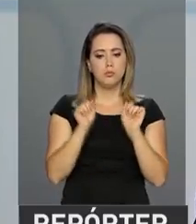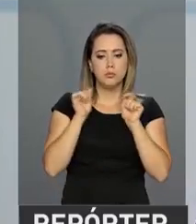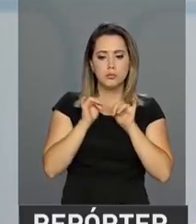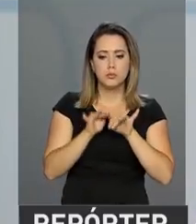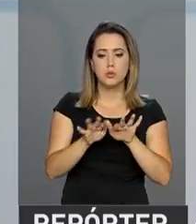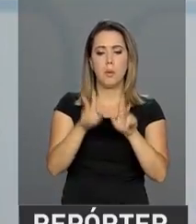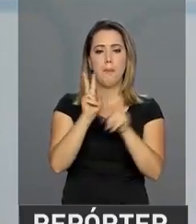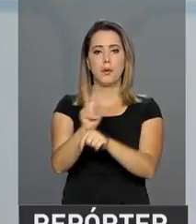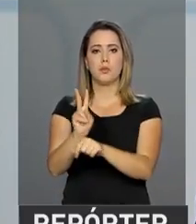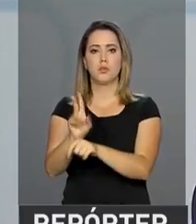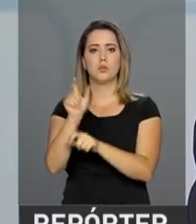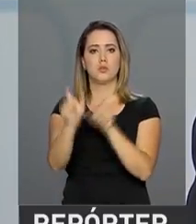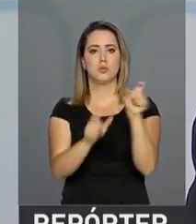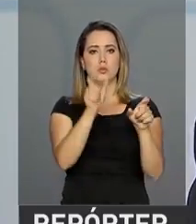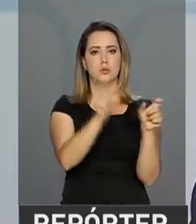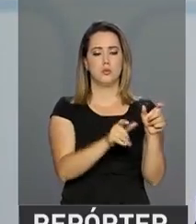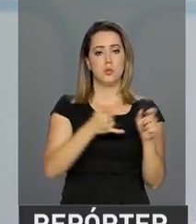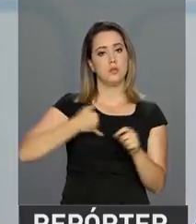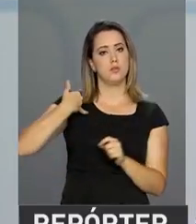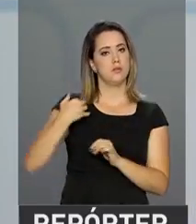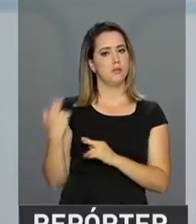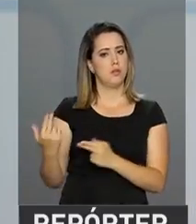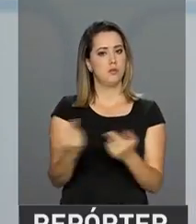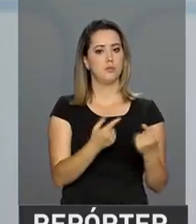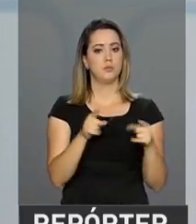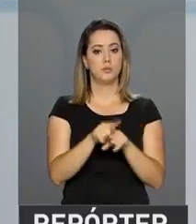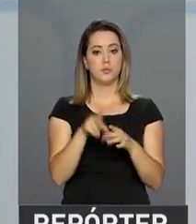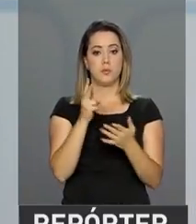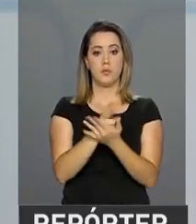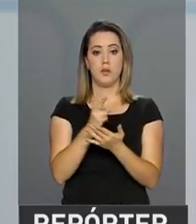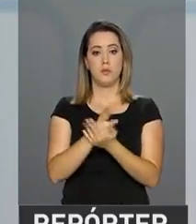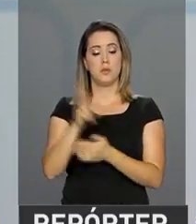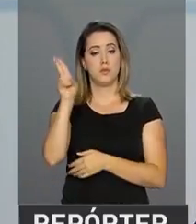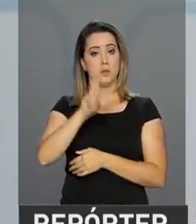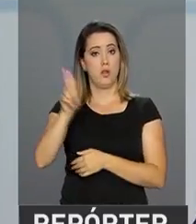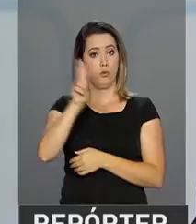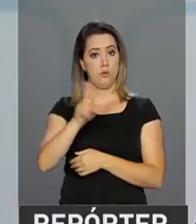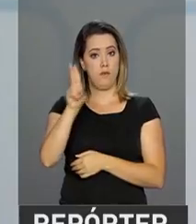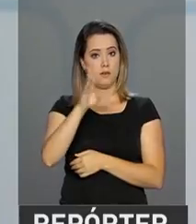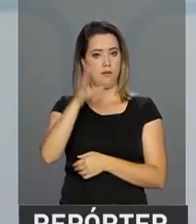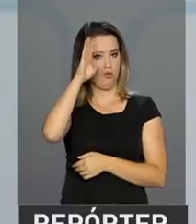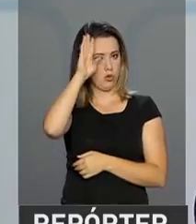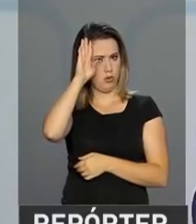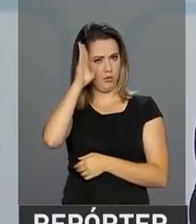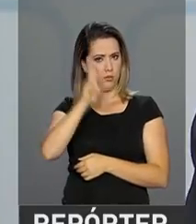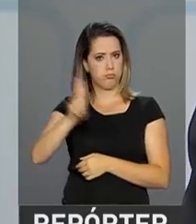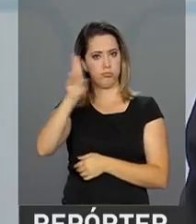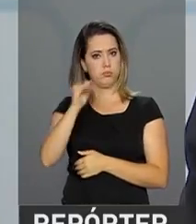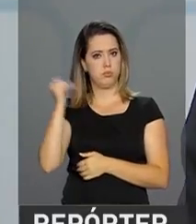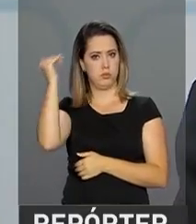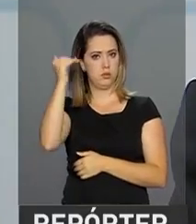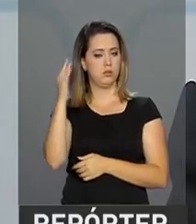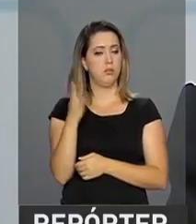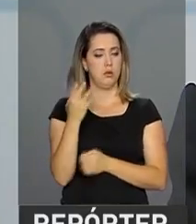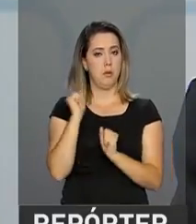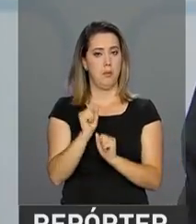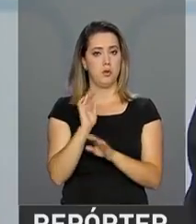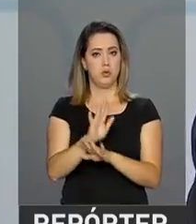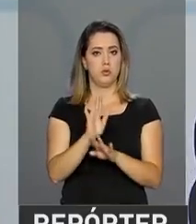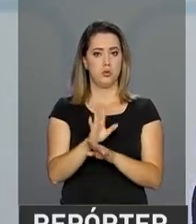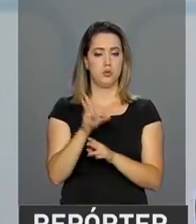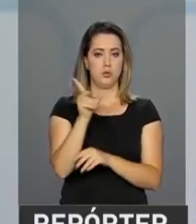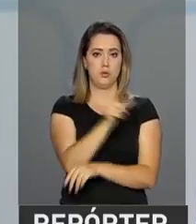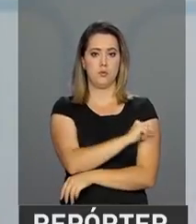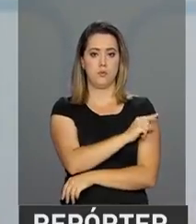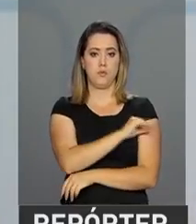cobertura nas faixas etárias equivalentes inclusive nas universidades com a dúvida então eles podem nos ajudar muito a garantir cobertura